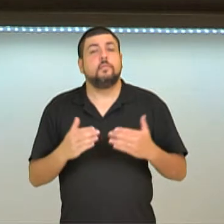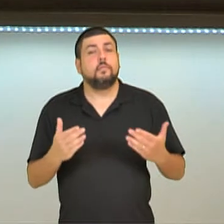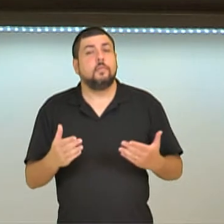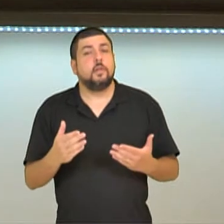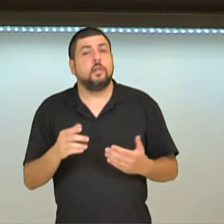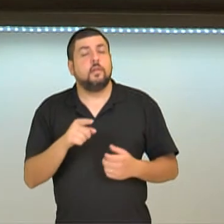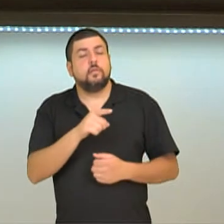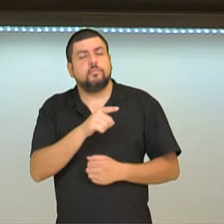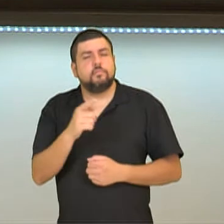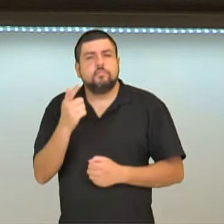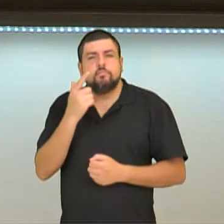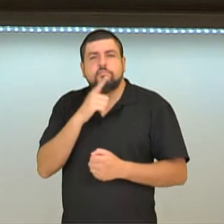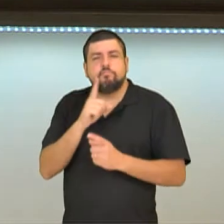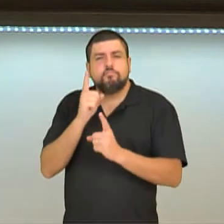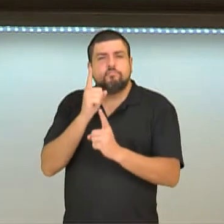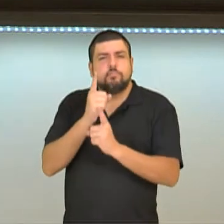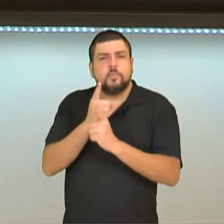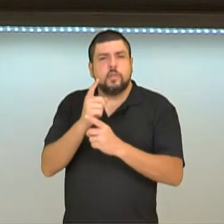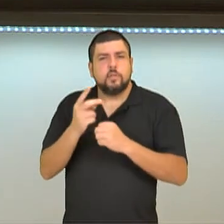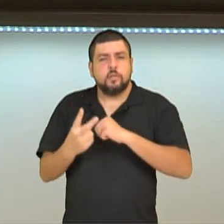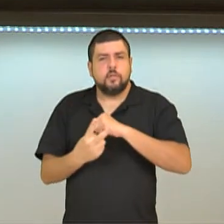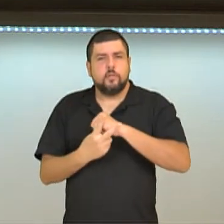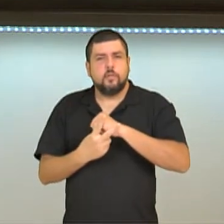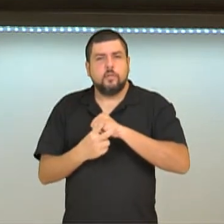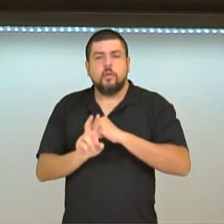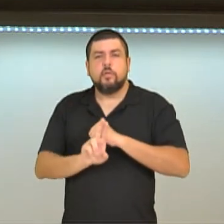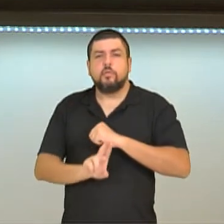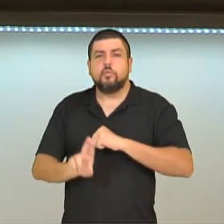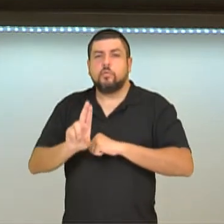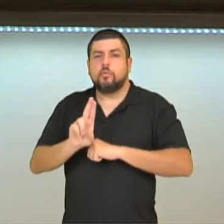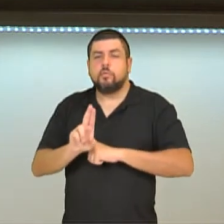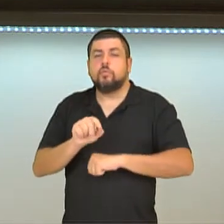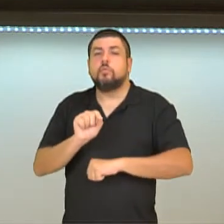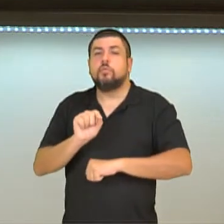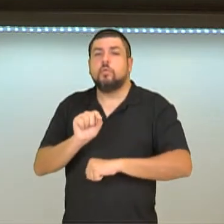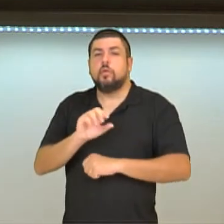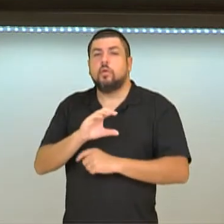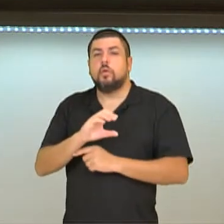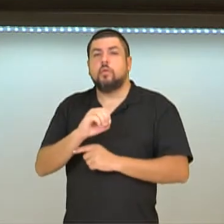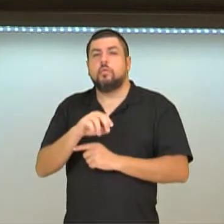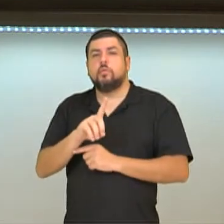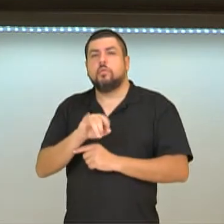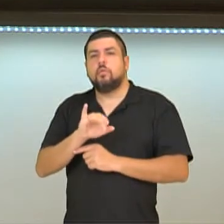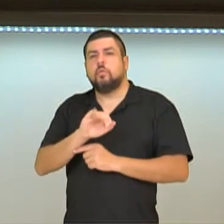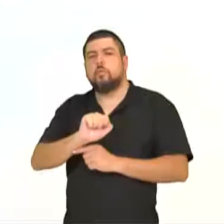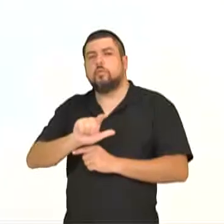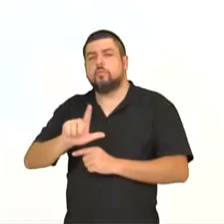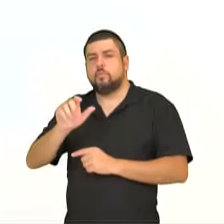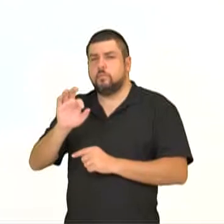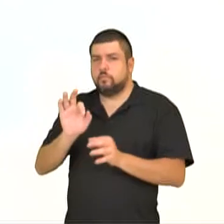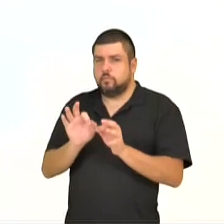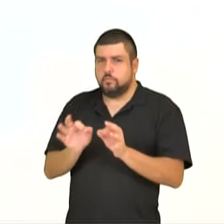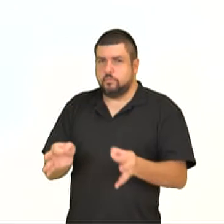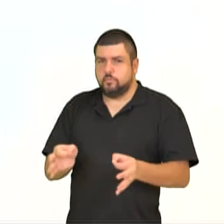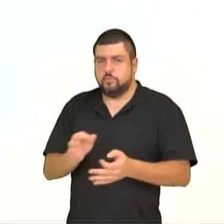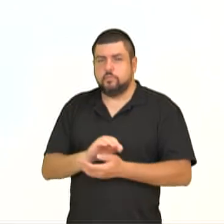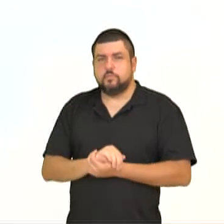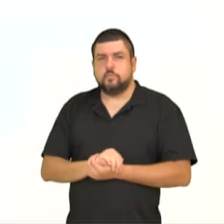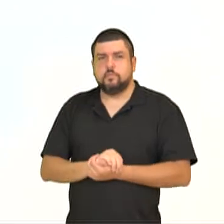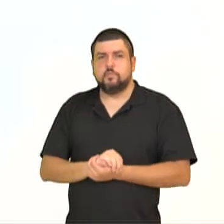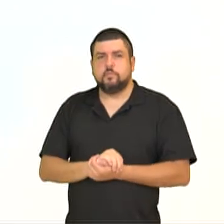Conseguiram encontrar o uso do condicional simples nesse poema? Vamos a ver. Aqui.